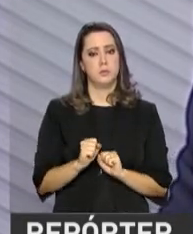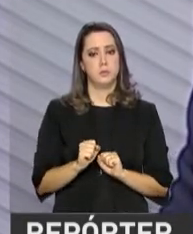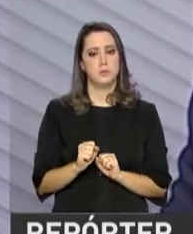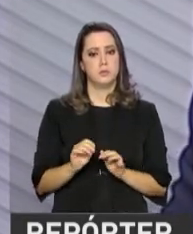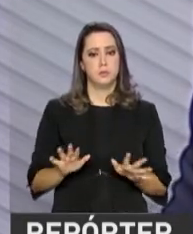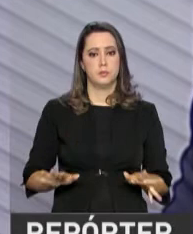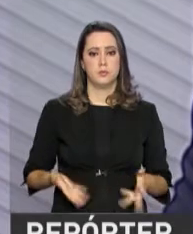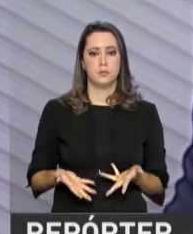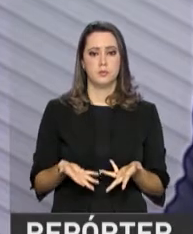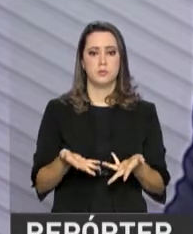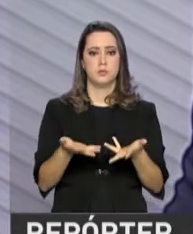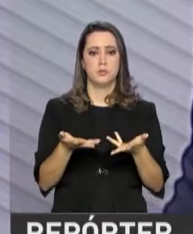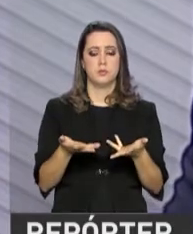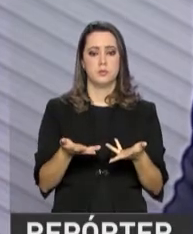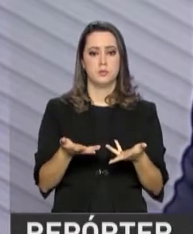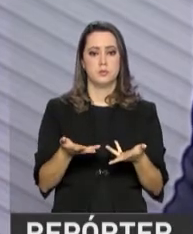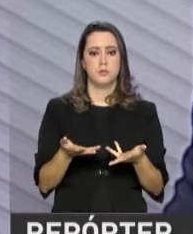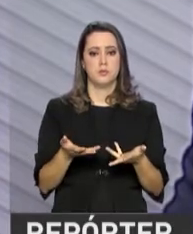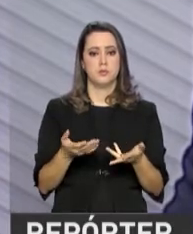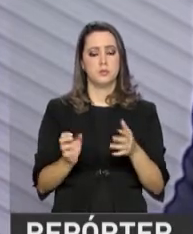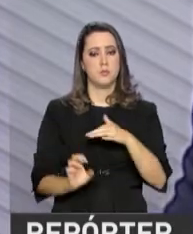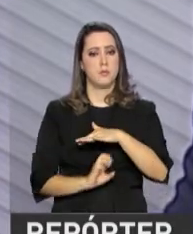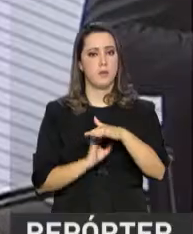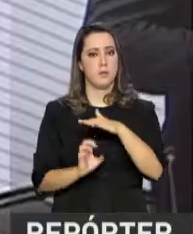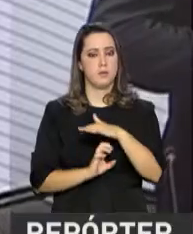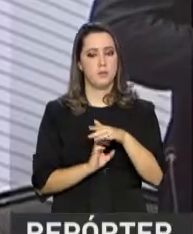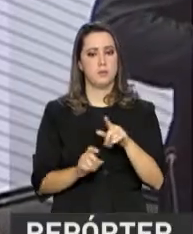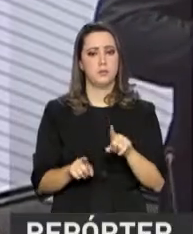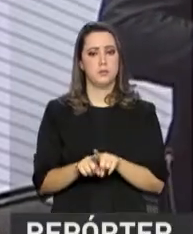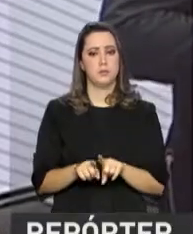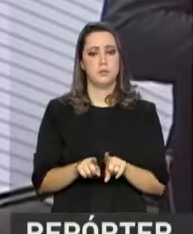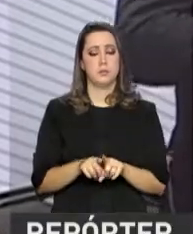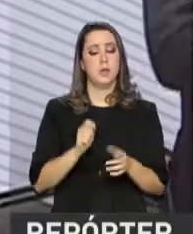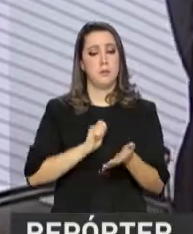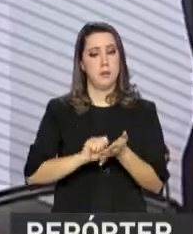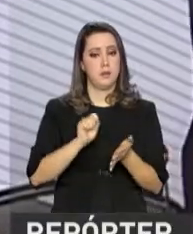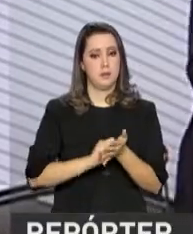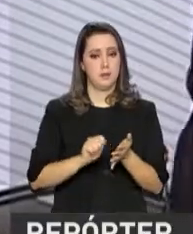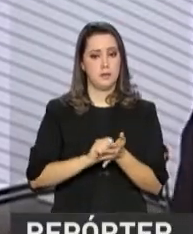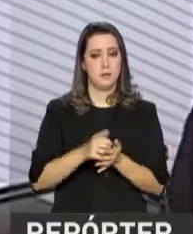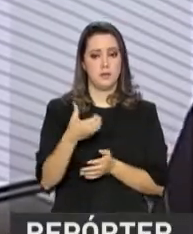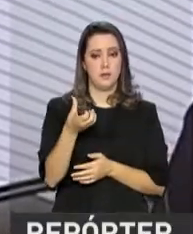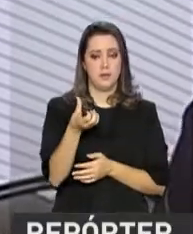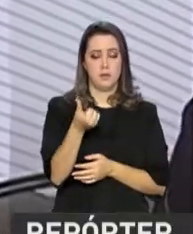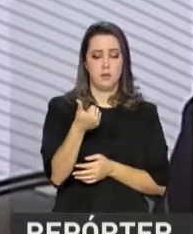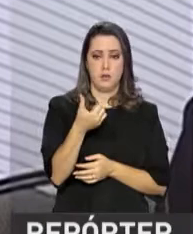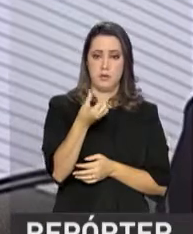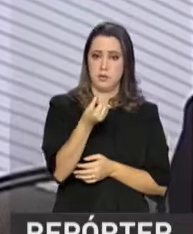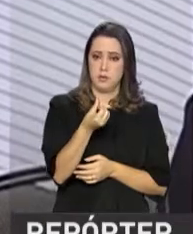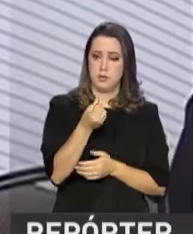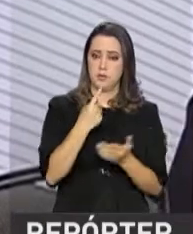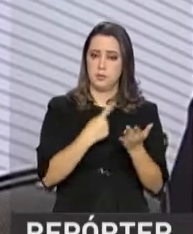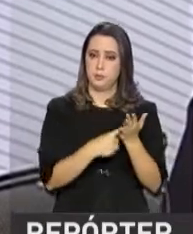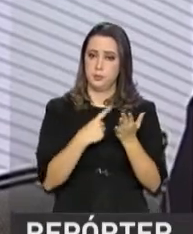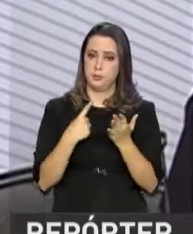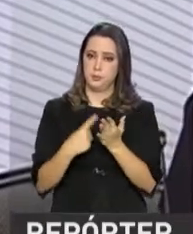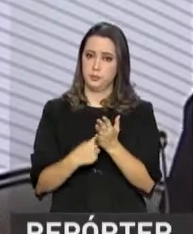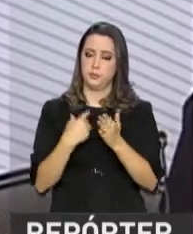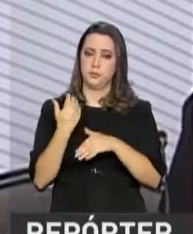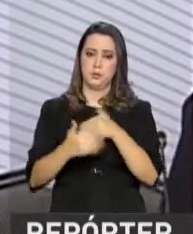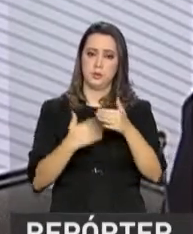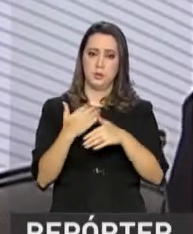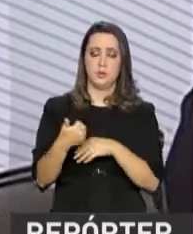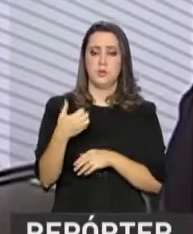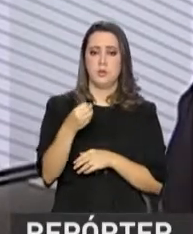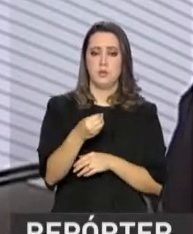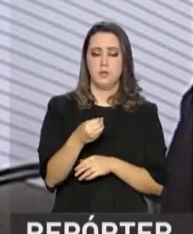incentivar as empresas também foram assinados 16 termo de compromisso para o desenvolvimento de dez